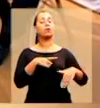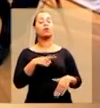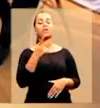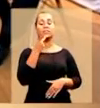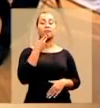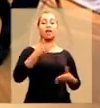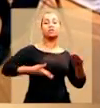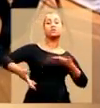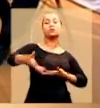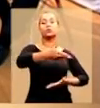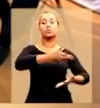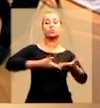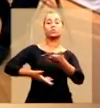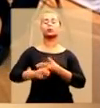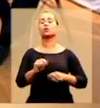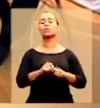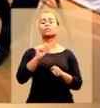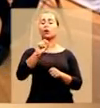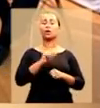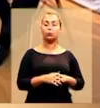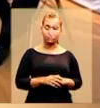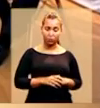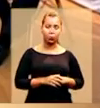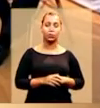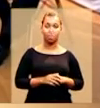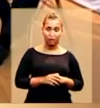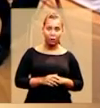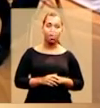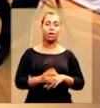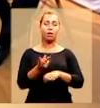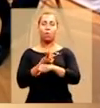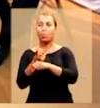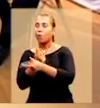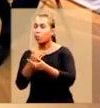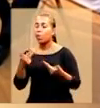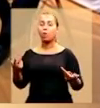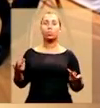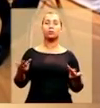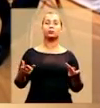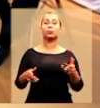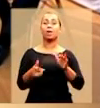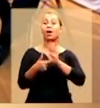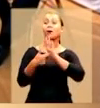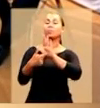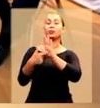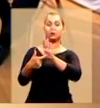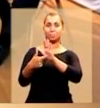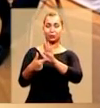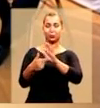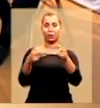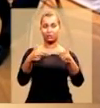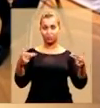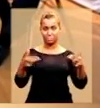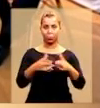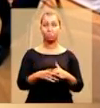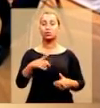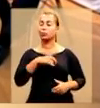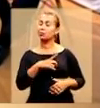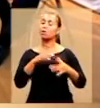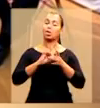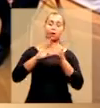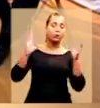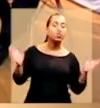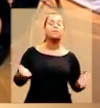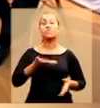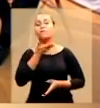quando a gente fala em circulação, como é que fica para você a busca de equipamentos culturais para apresentar esses produtos?